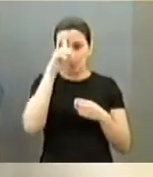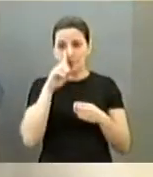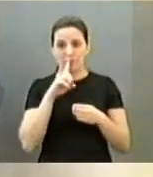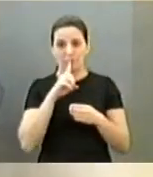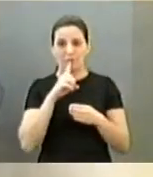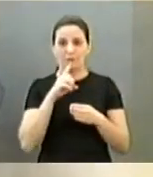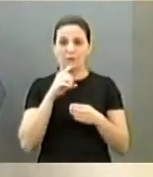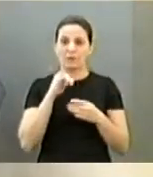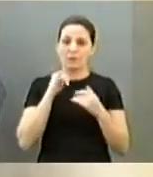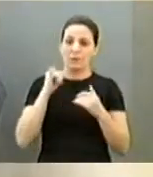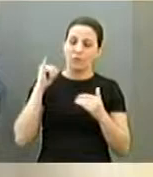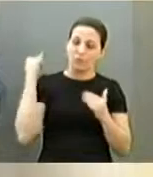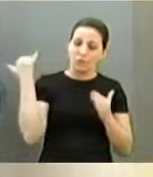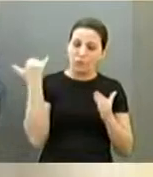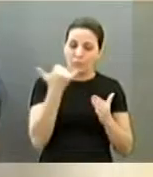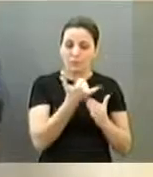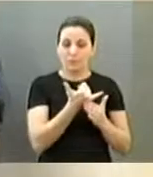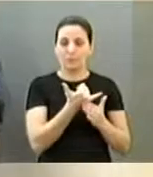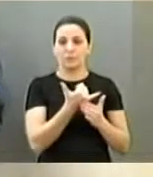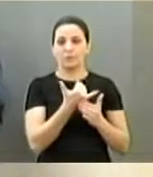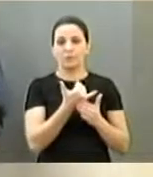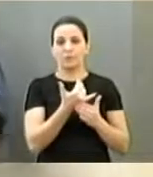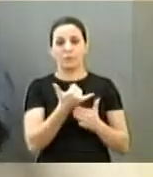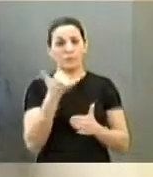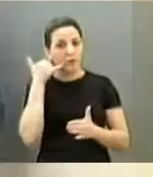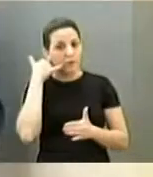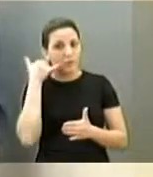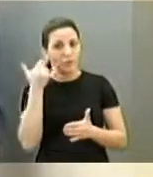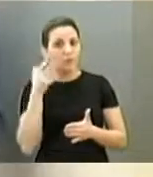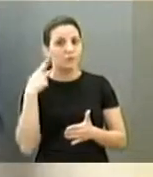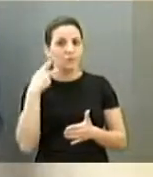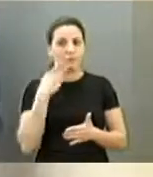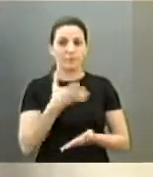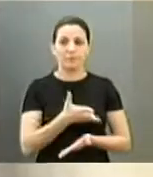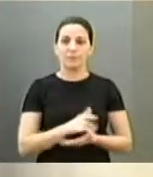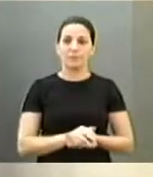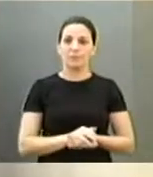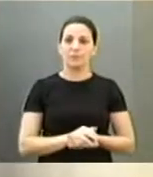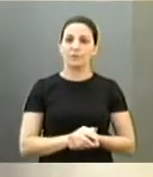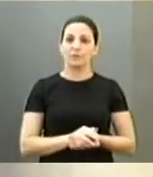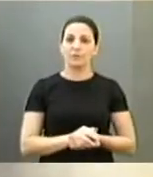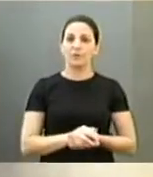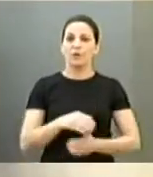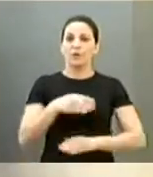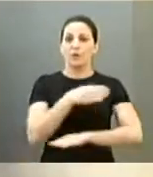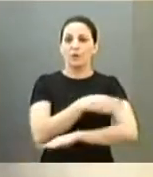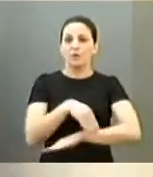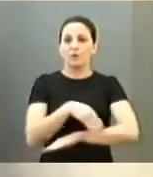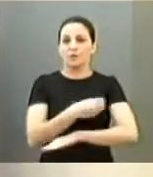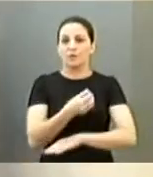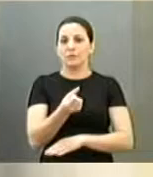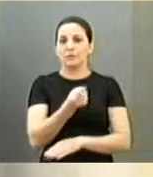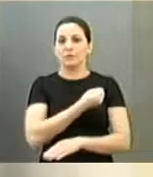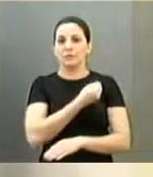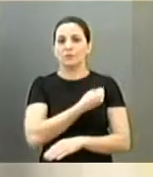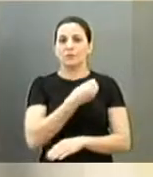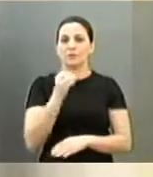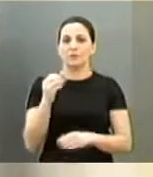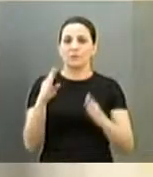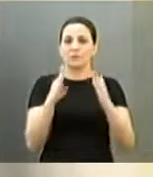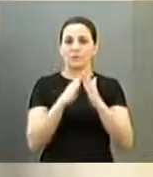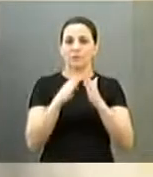solicitante ofereceu. Concorda ou não? Rua Zero, proximidade do Açaizeiro, uma casa